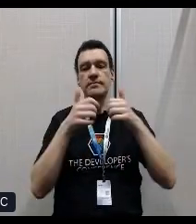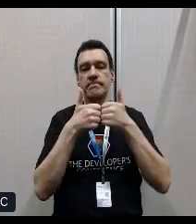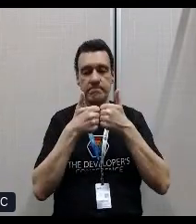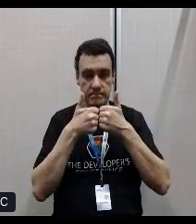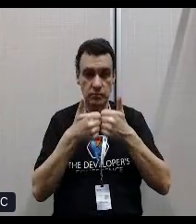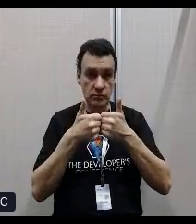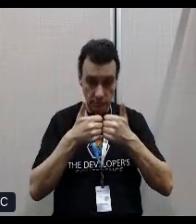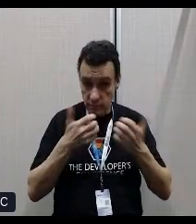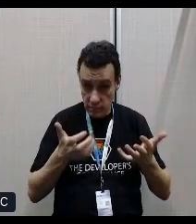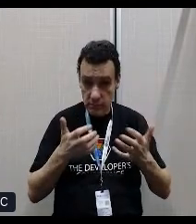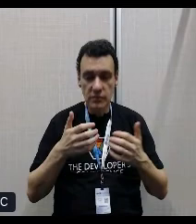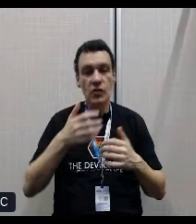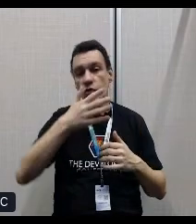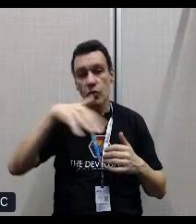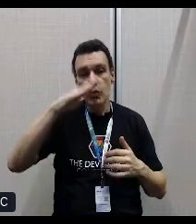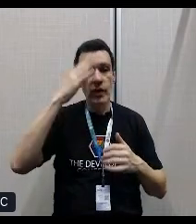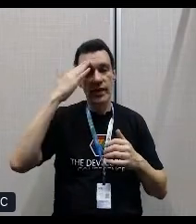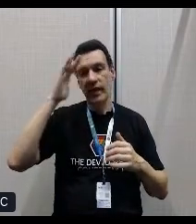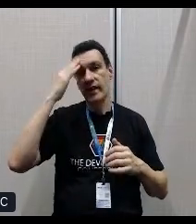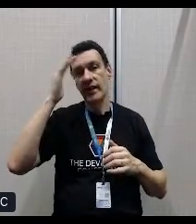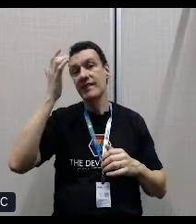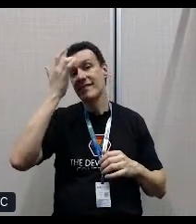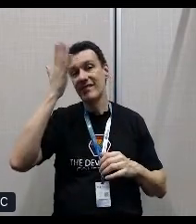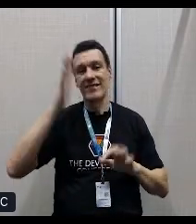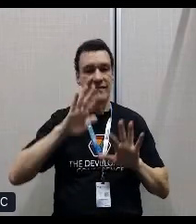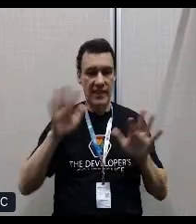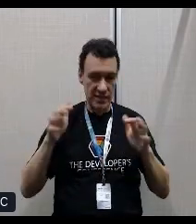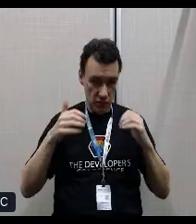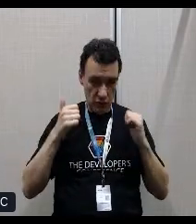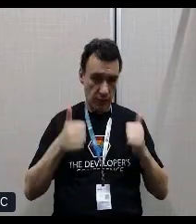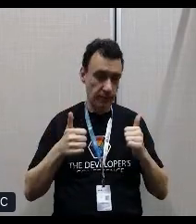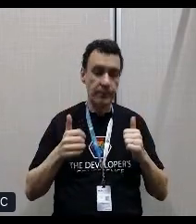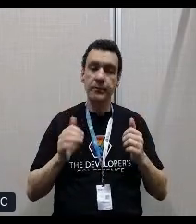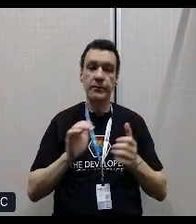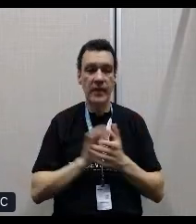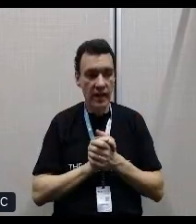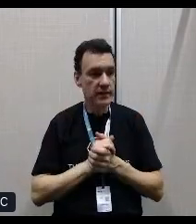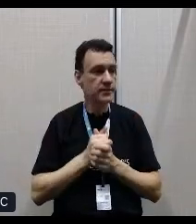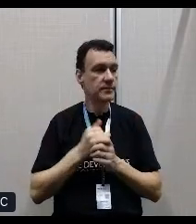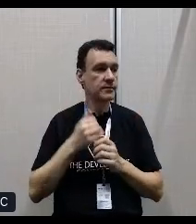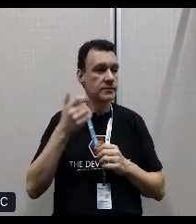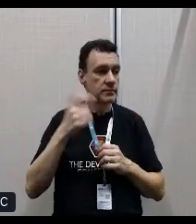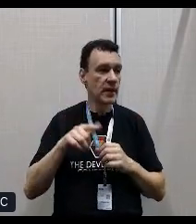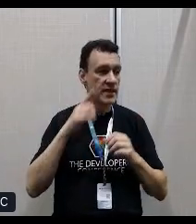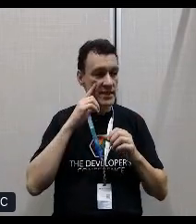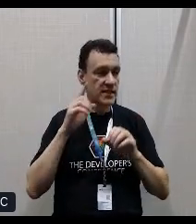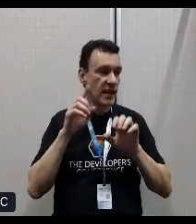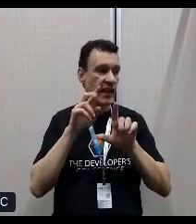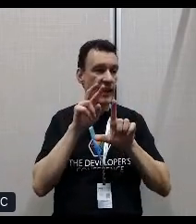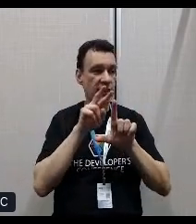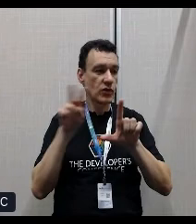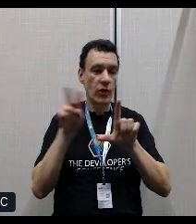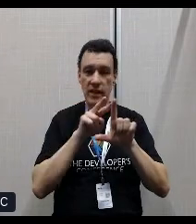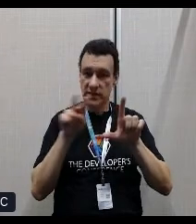para entender. Leitores de tela, título desse próximo slide aqui que eu acabei de passar.